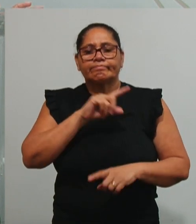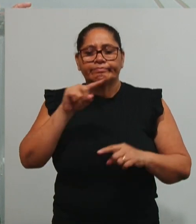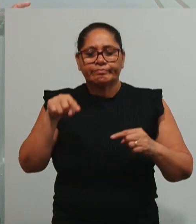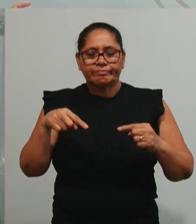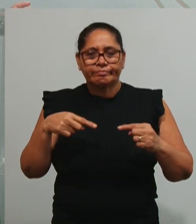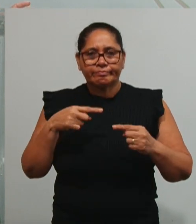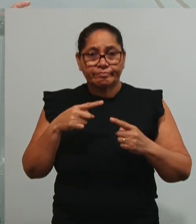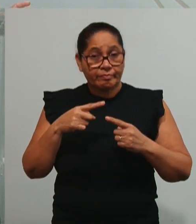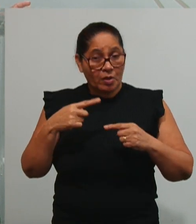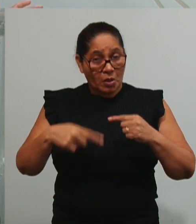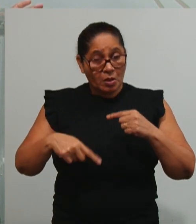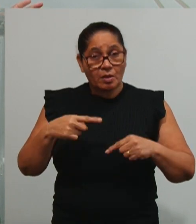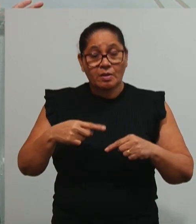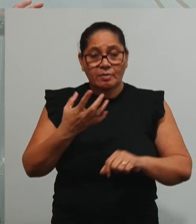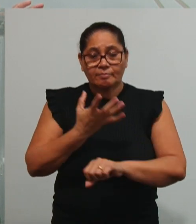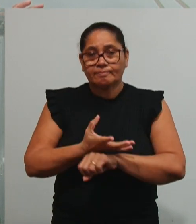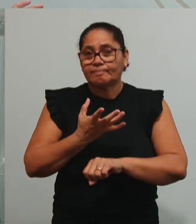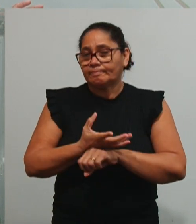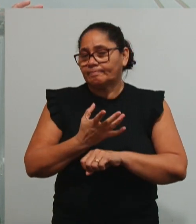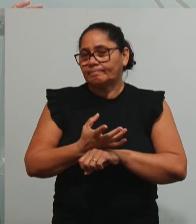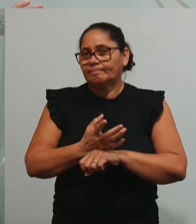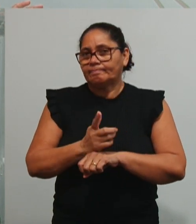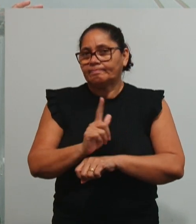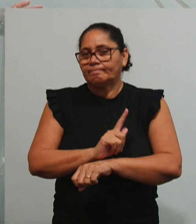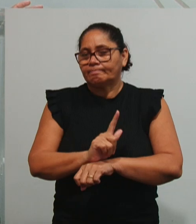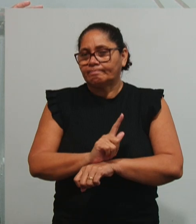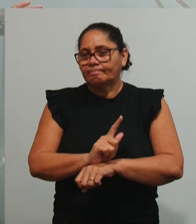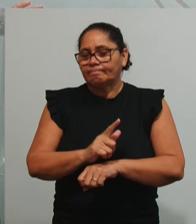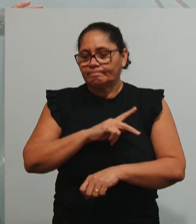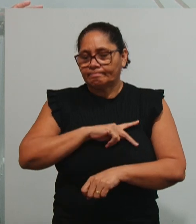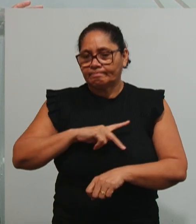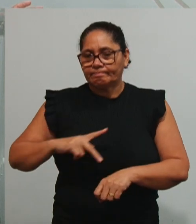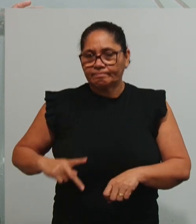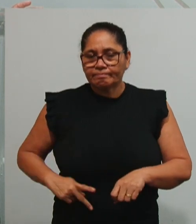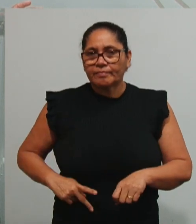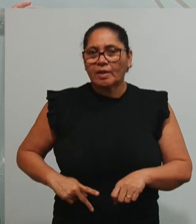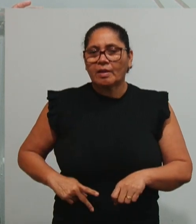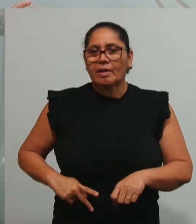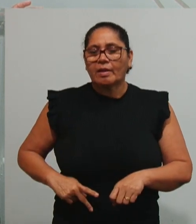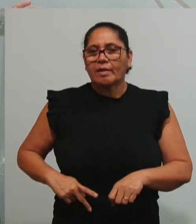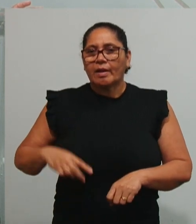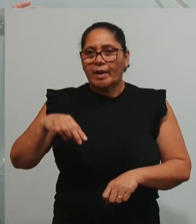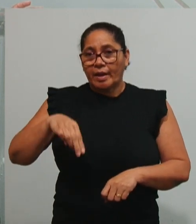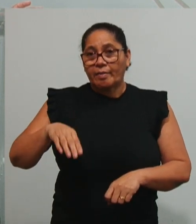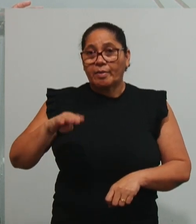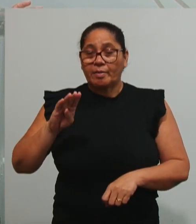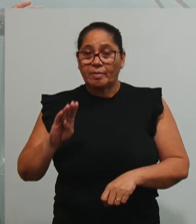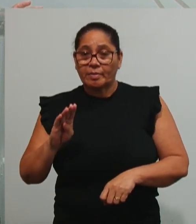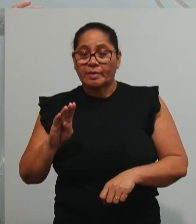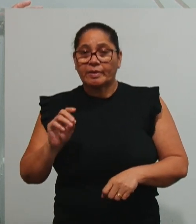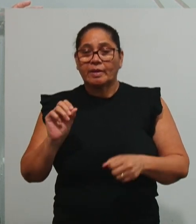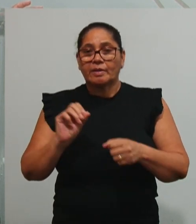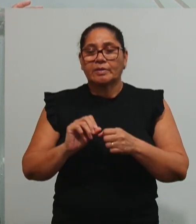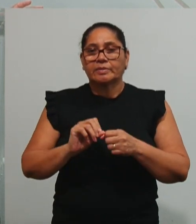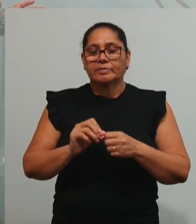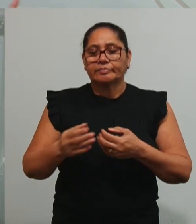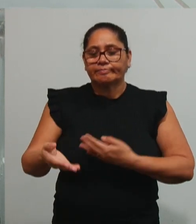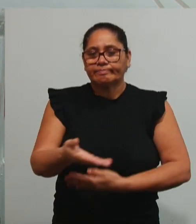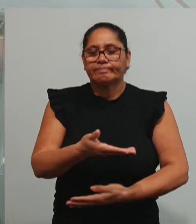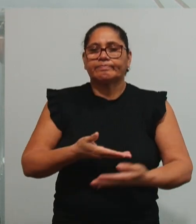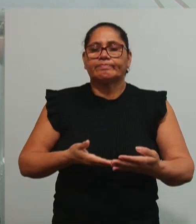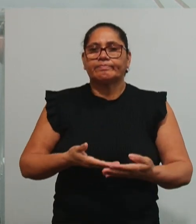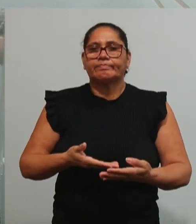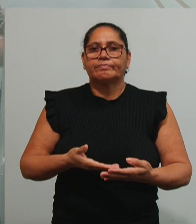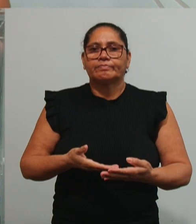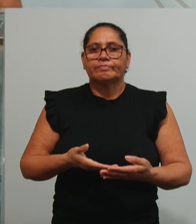objeto da nossa disciplina que trata do planejamento no setor público, embora o autor ele faça daí a sua devida correlação,